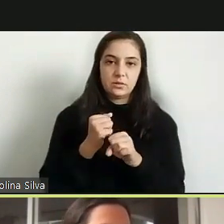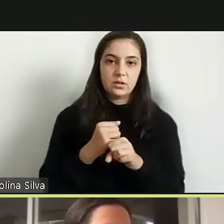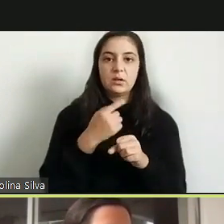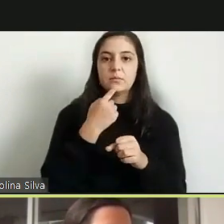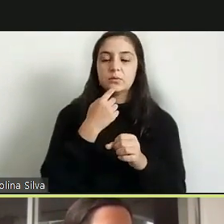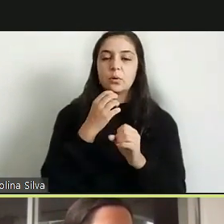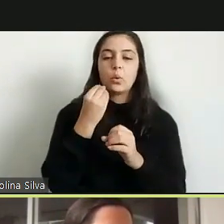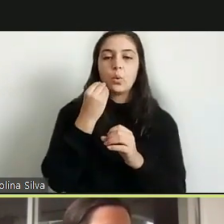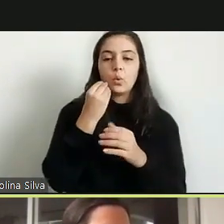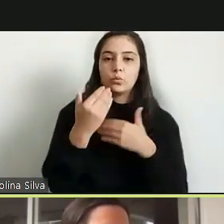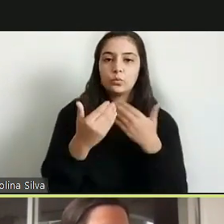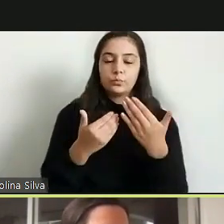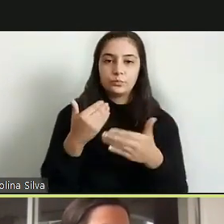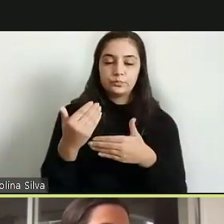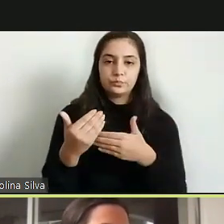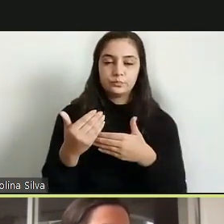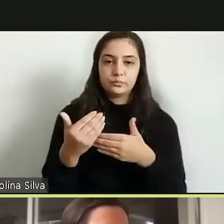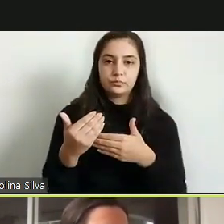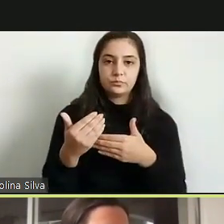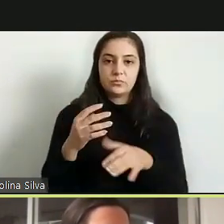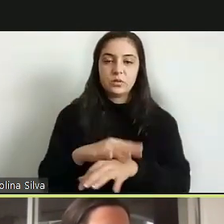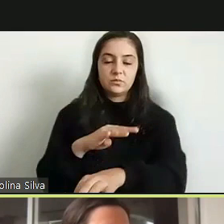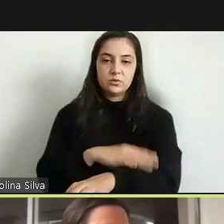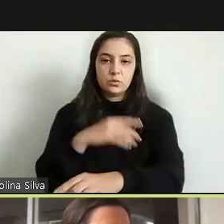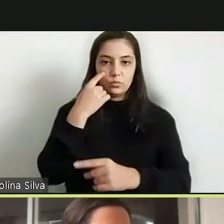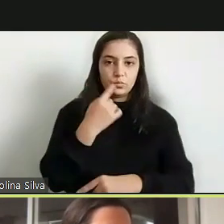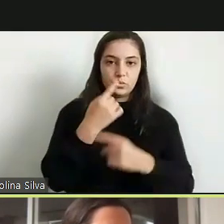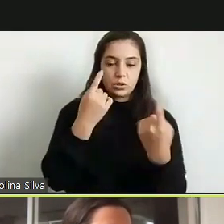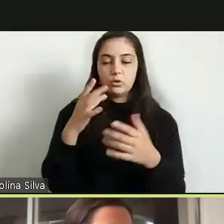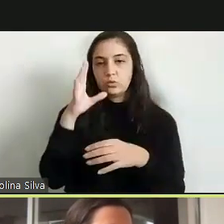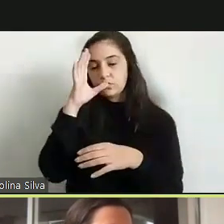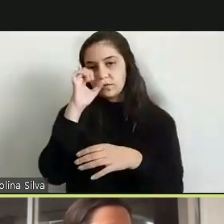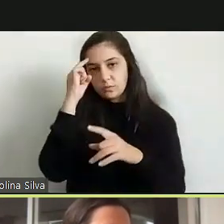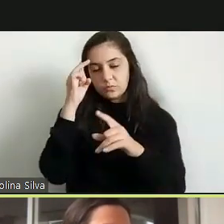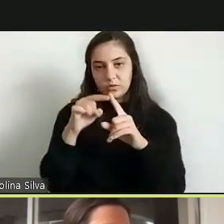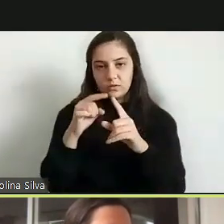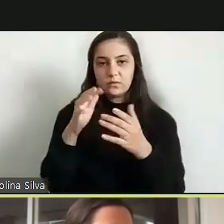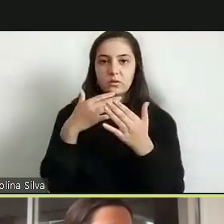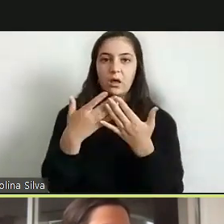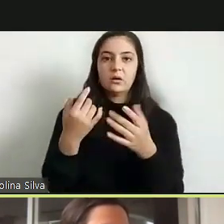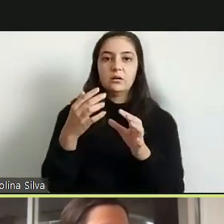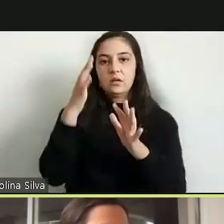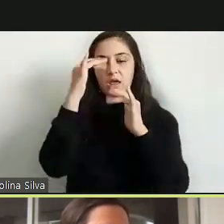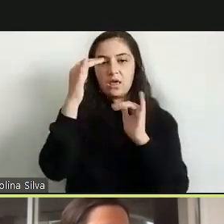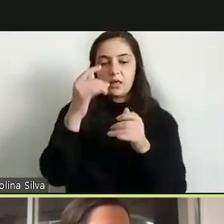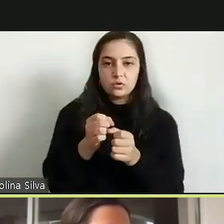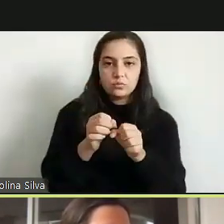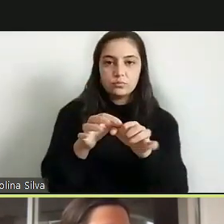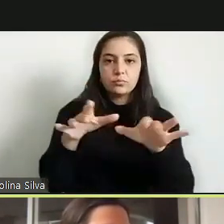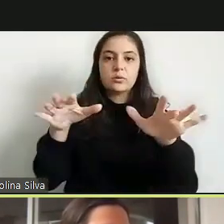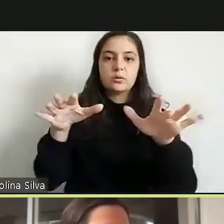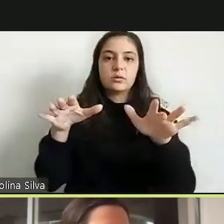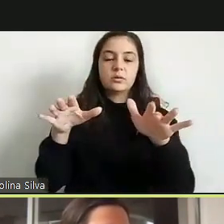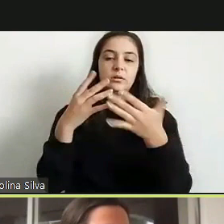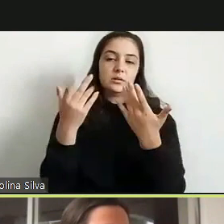lobby na administração pública ou no governo para levar determinadas ideias até quem